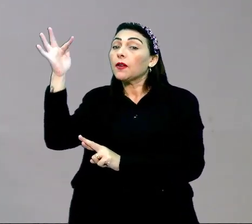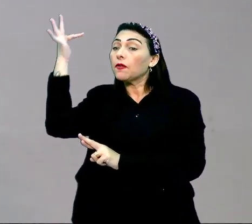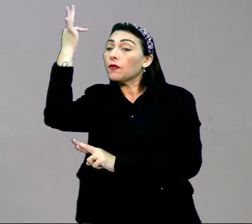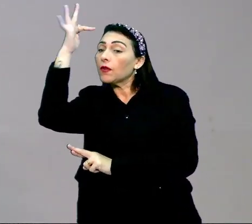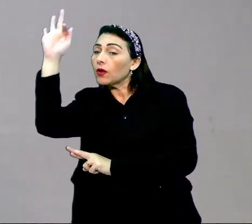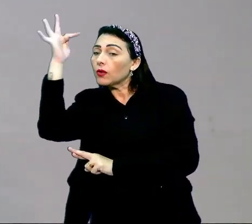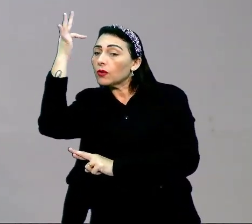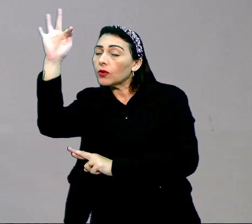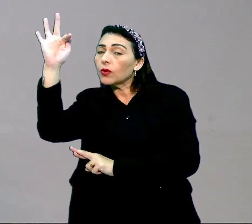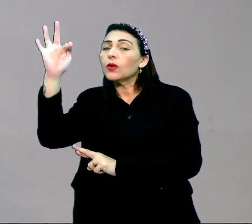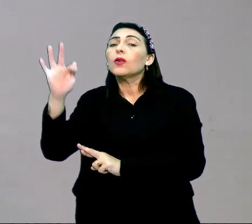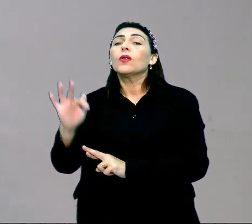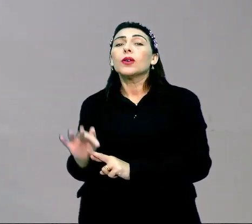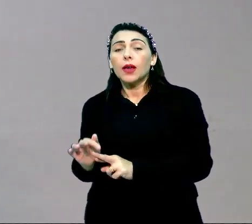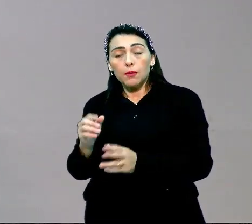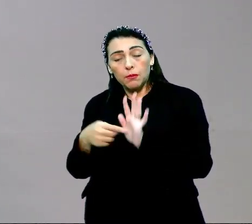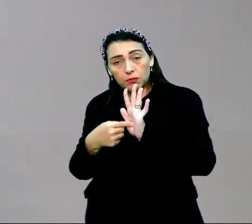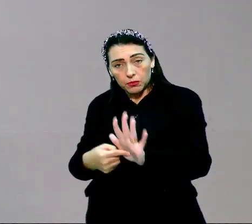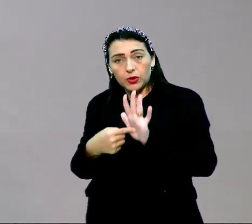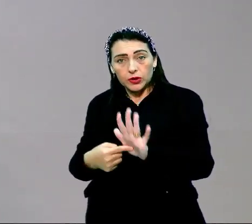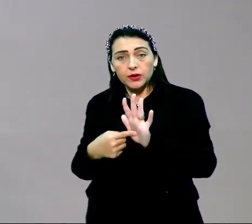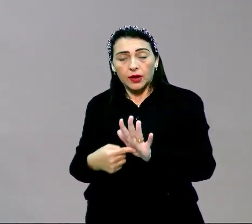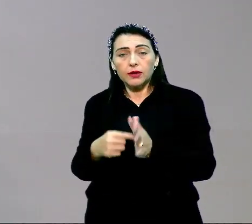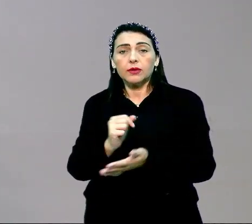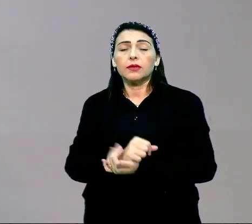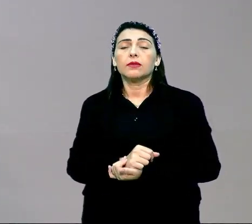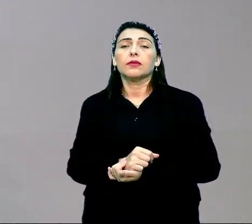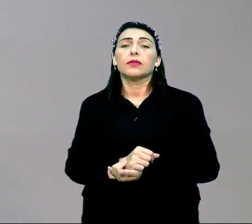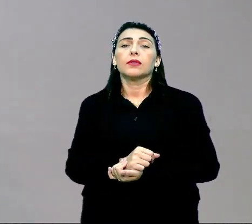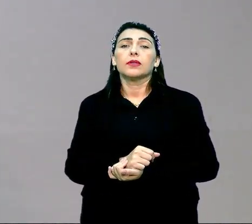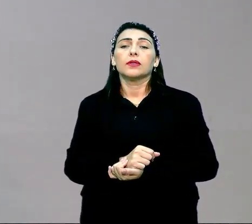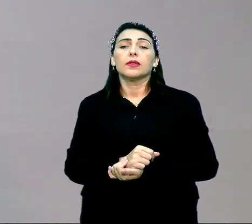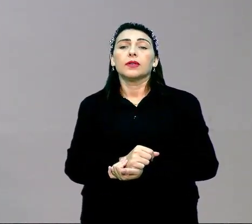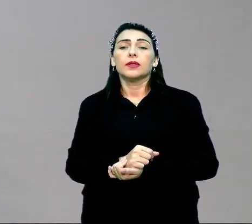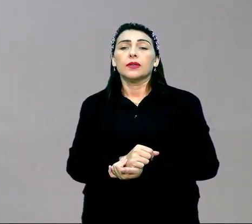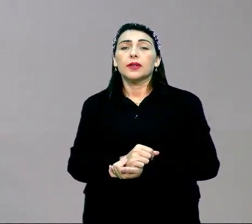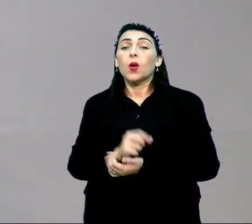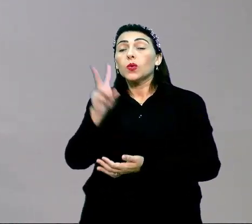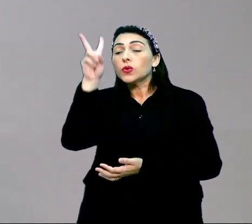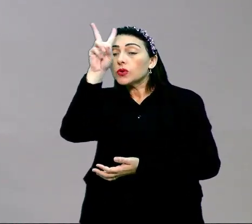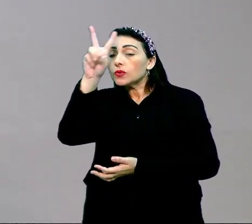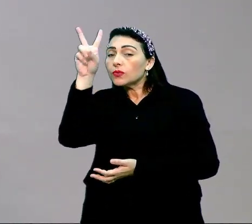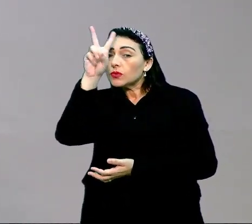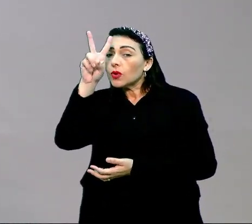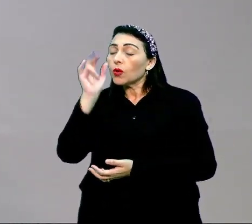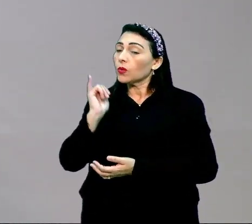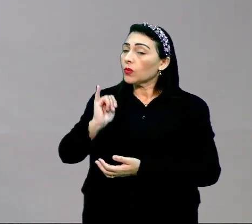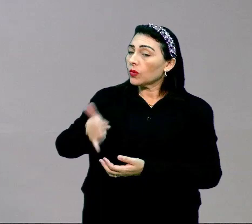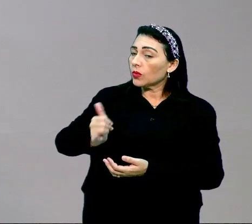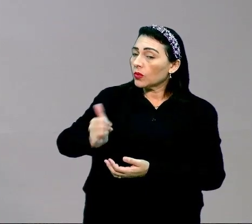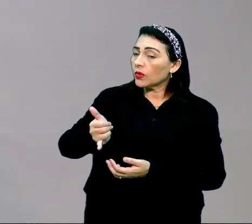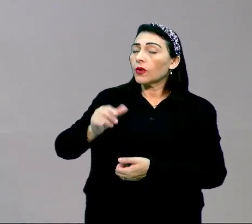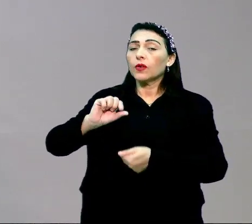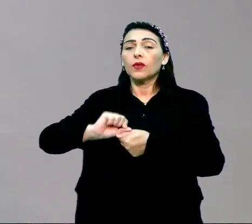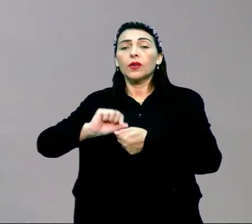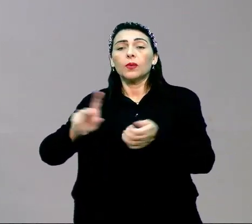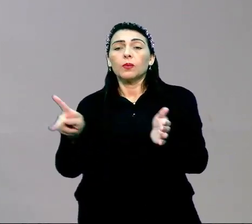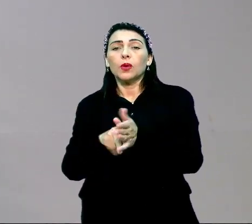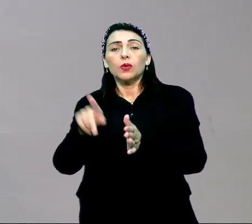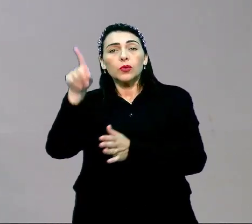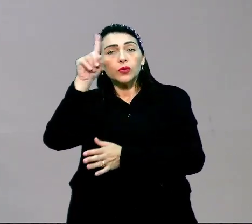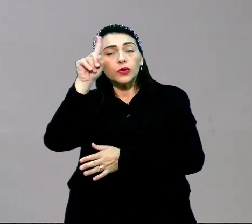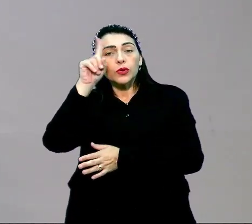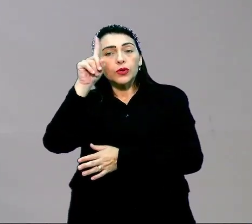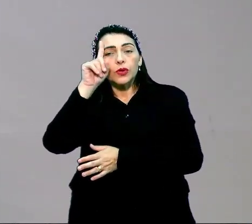é direcionado, que é abordado nesse aspecto, são histórias de contação que fazem parte do